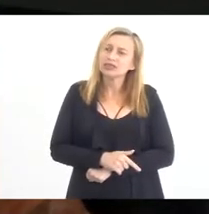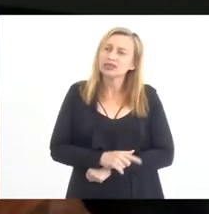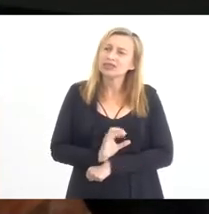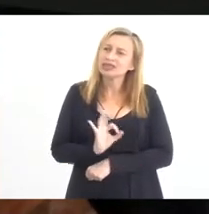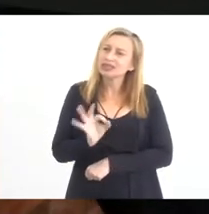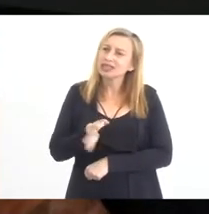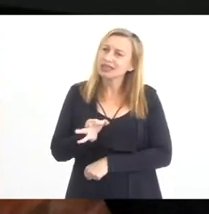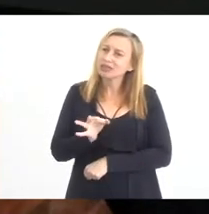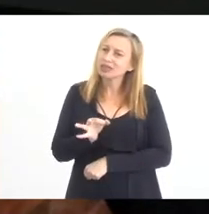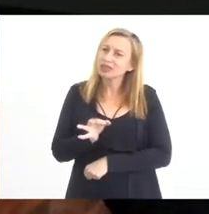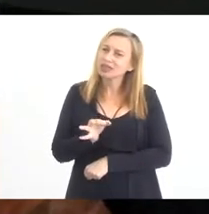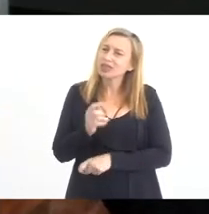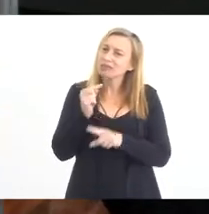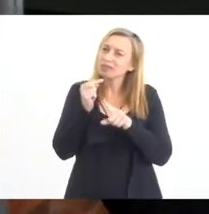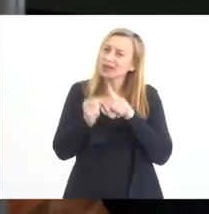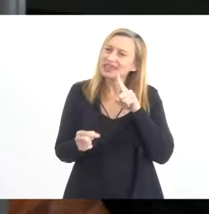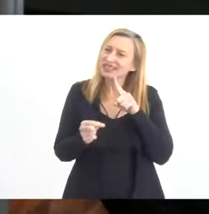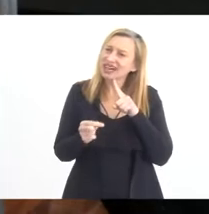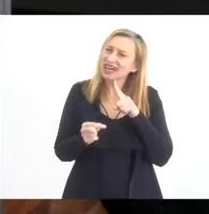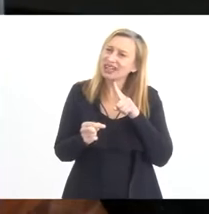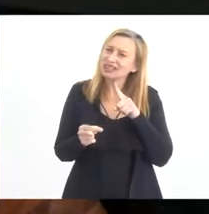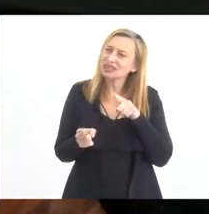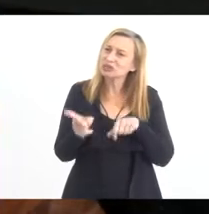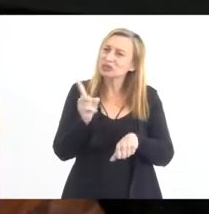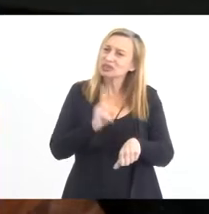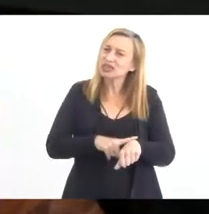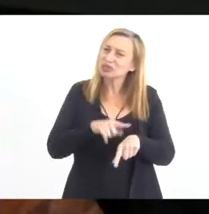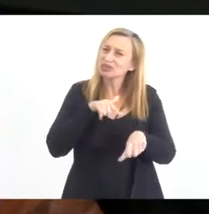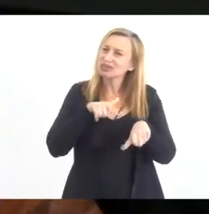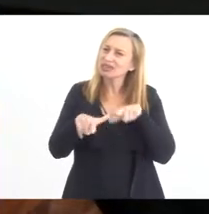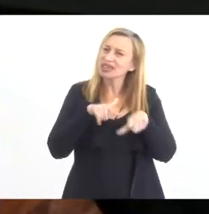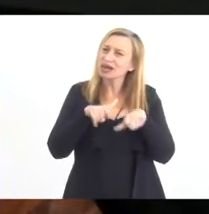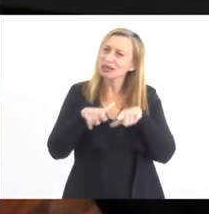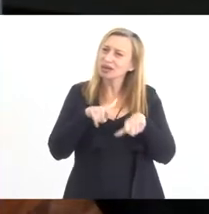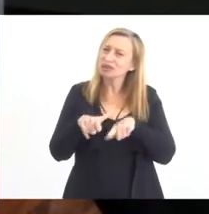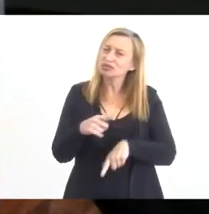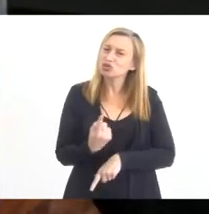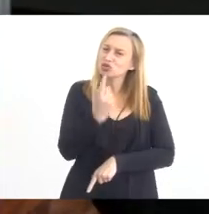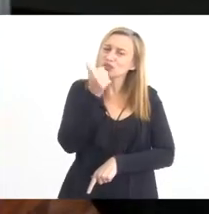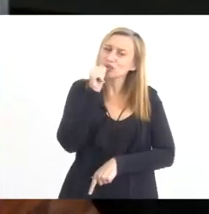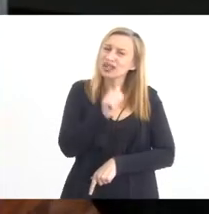previdenciariamente seria metade do tempo de serviço de uma mulher.